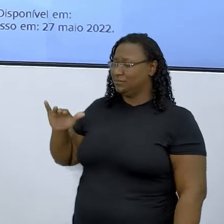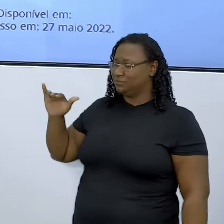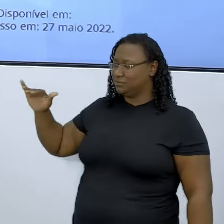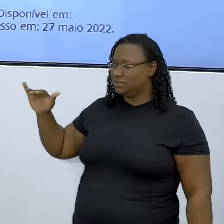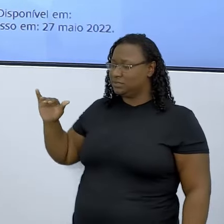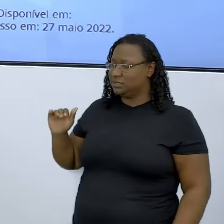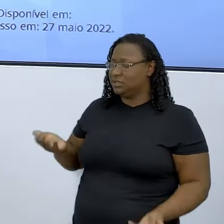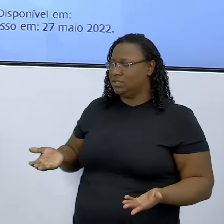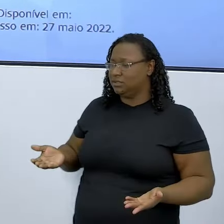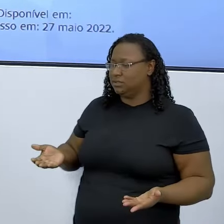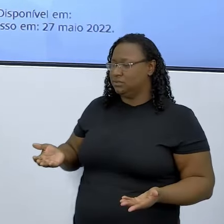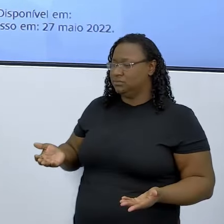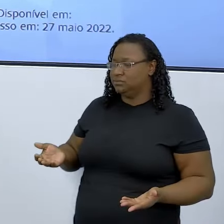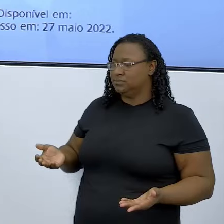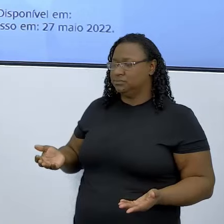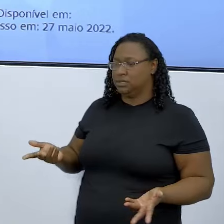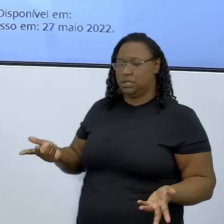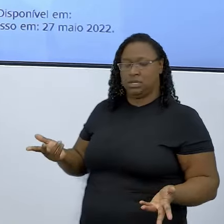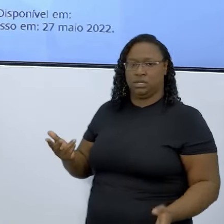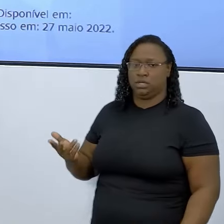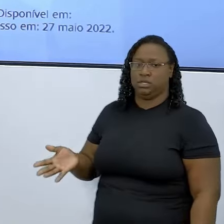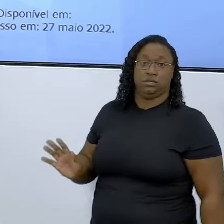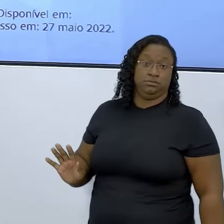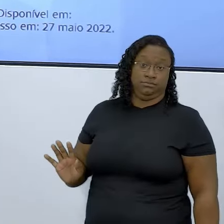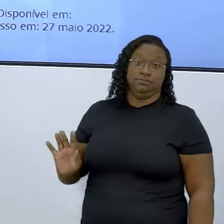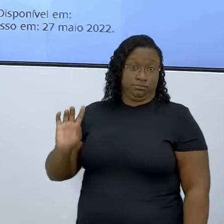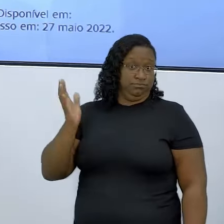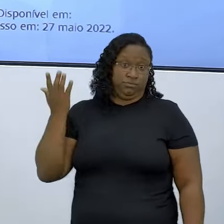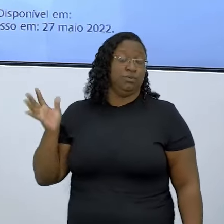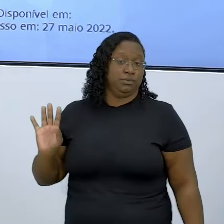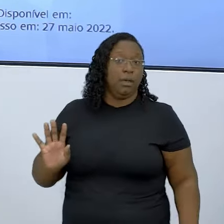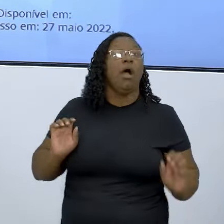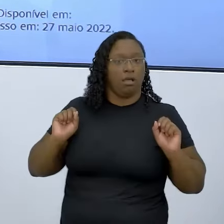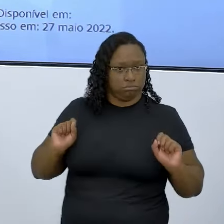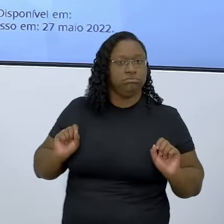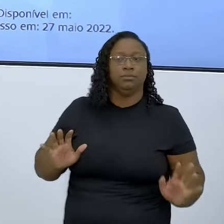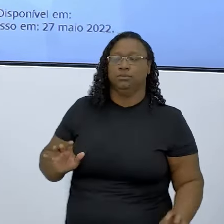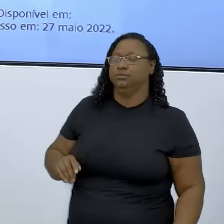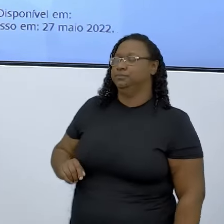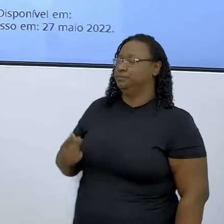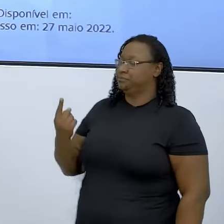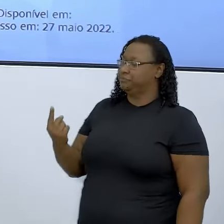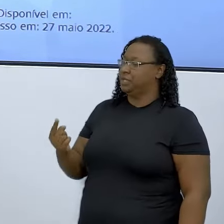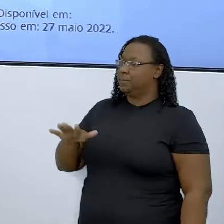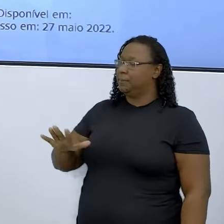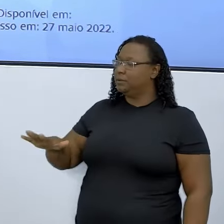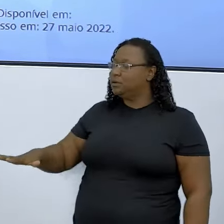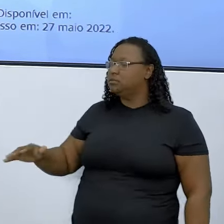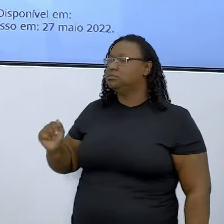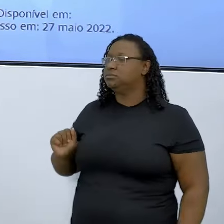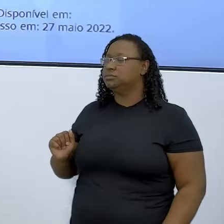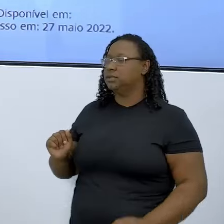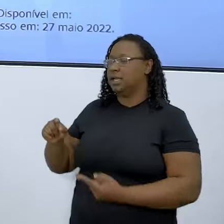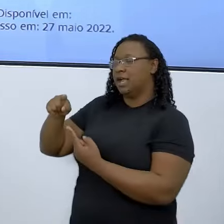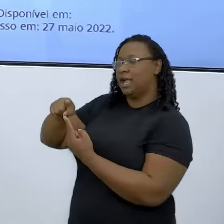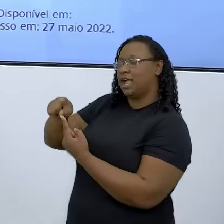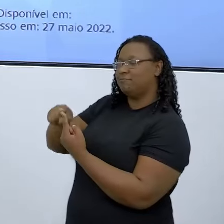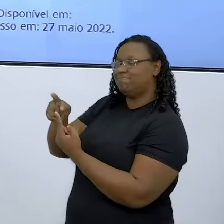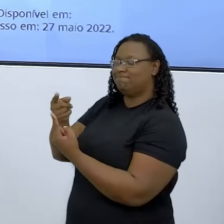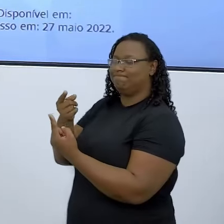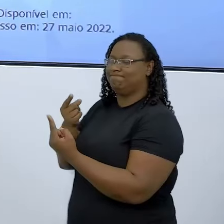é aquela questão, não é porque não deveria acontecer que não acontece, tá? Uma criança, um adolescente que é parte da renda da casa dele, então